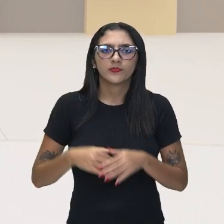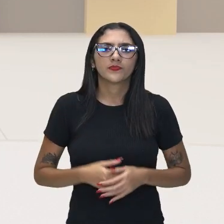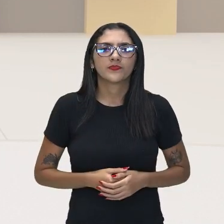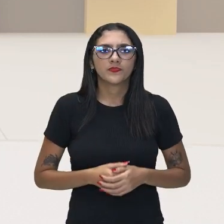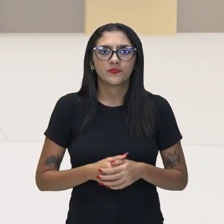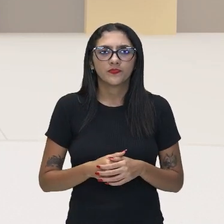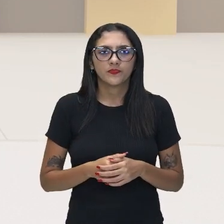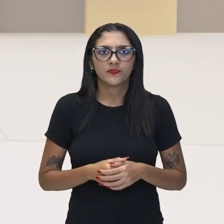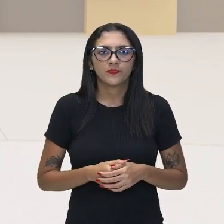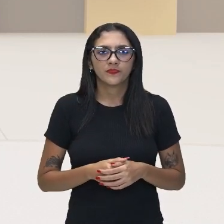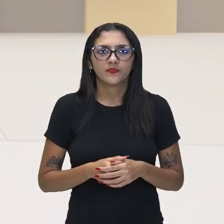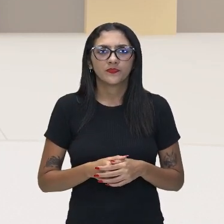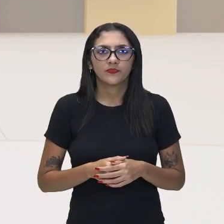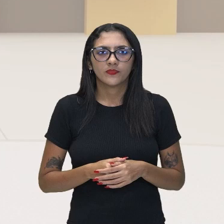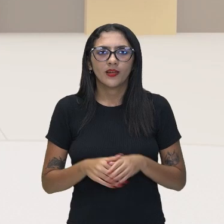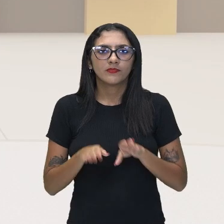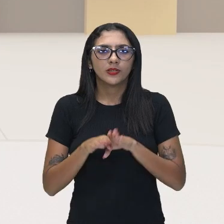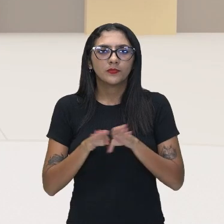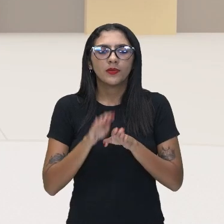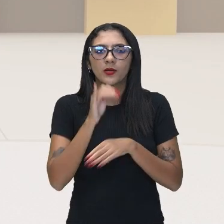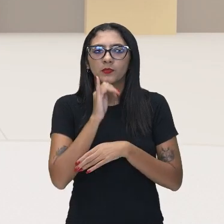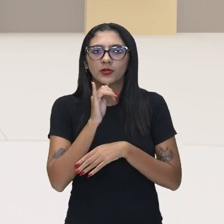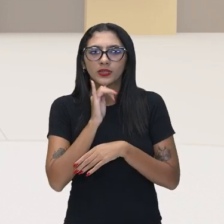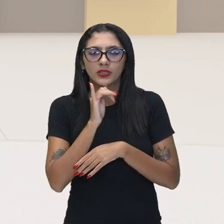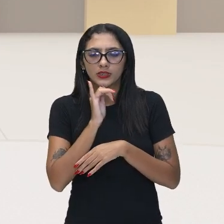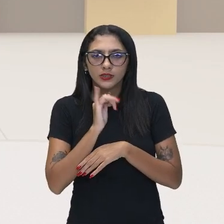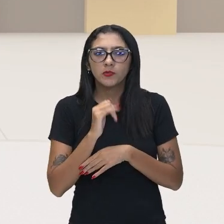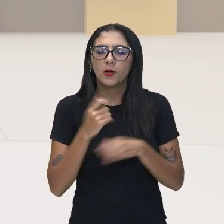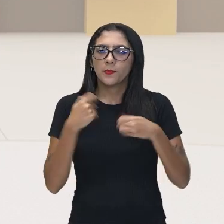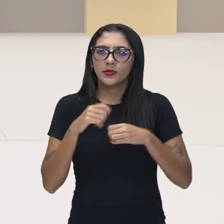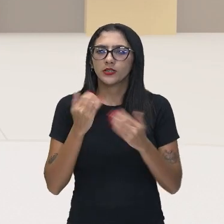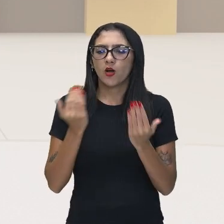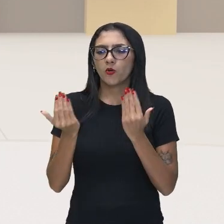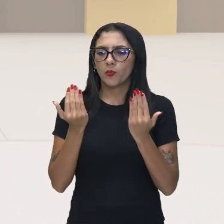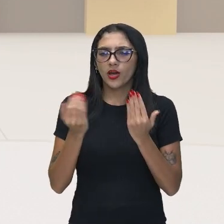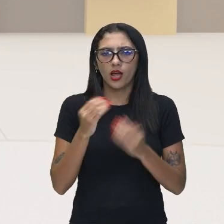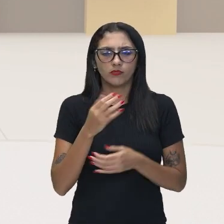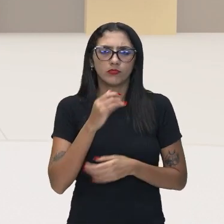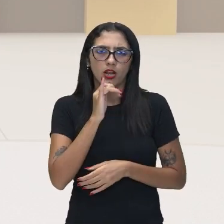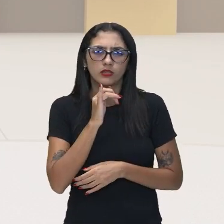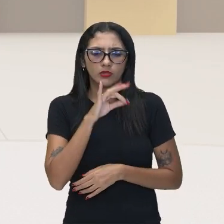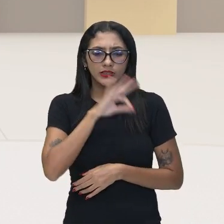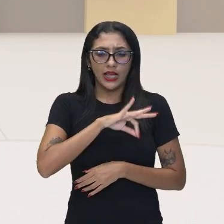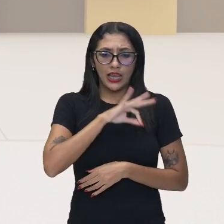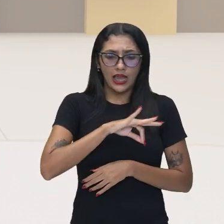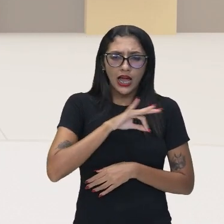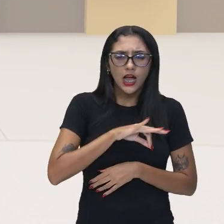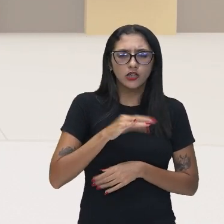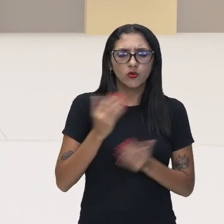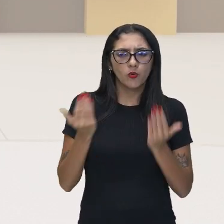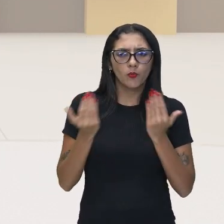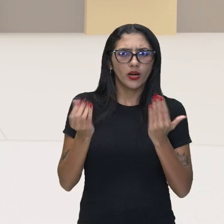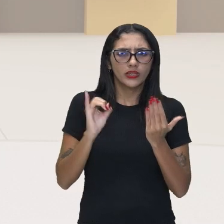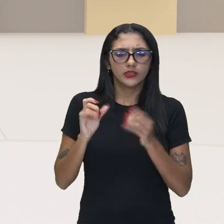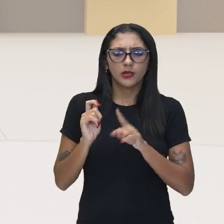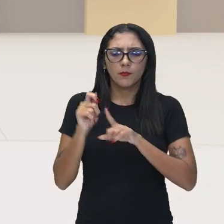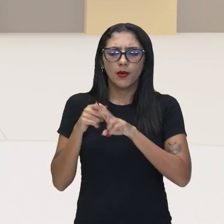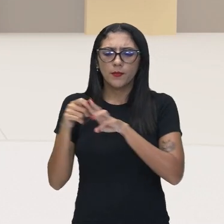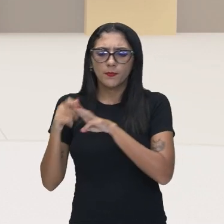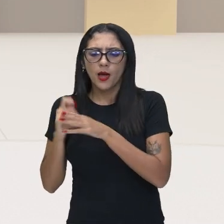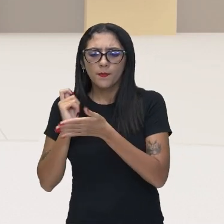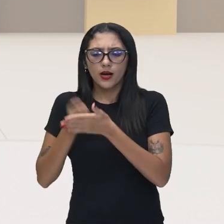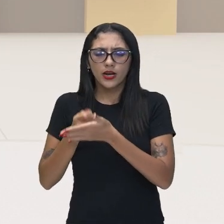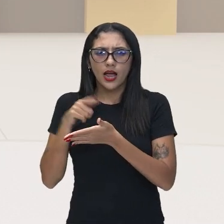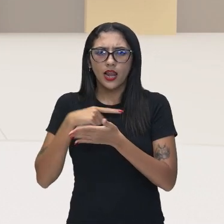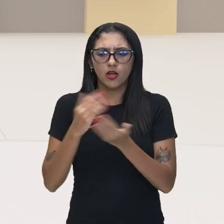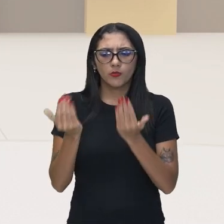não pode comprometer mais do que 35% da sua renda, tá bom? Dentro dessa modalidade de empréstimo, né?